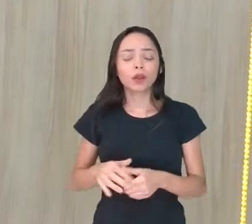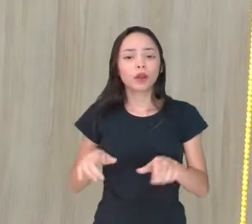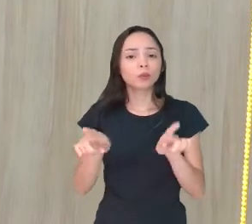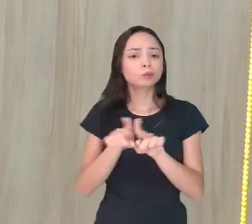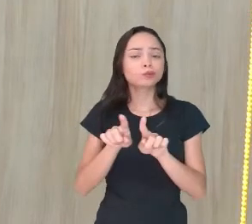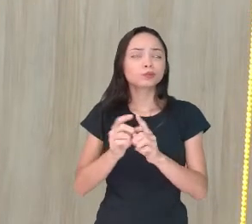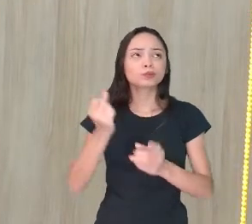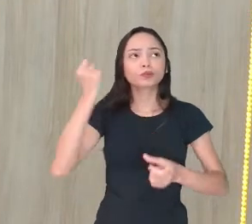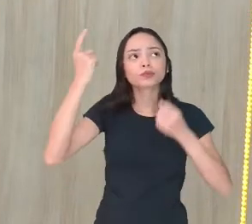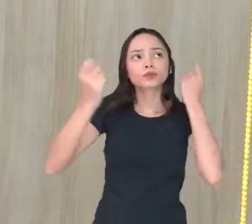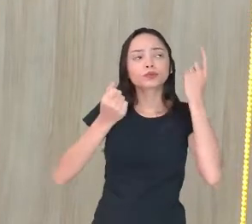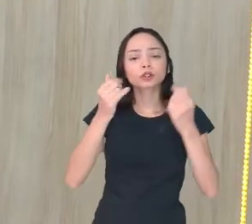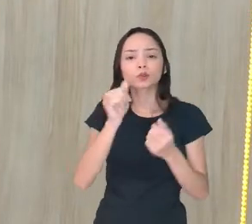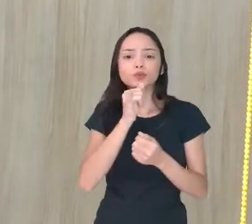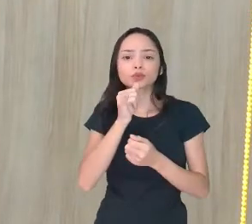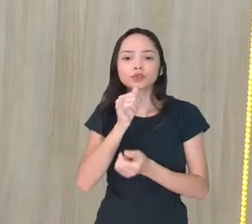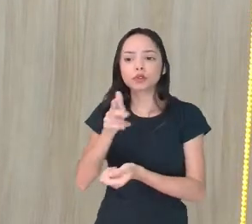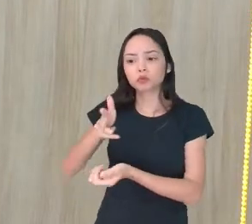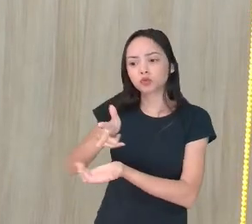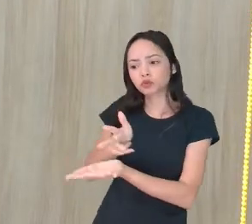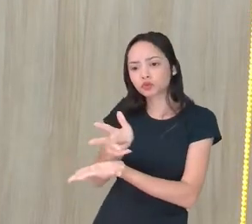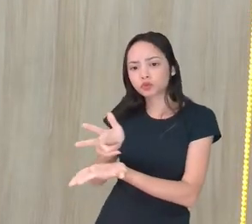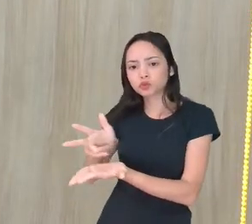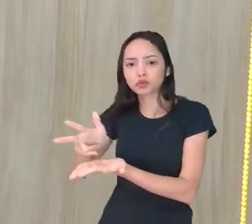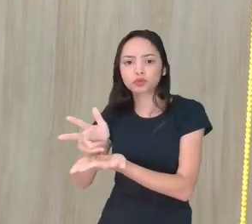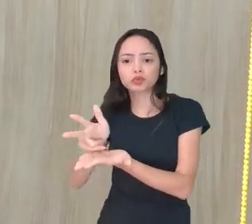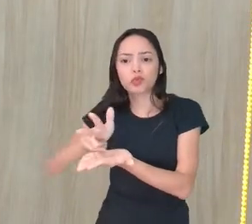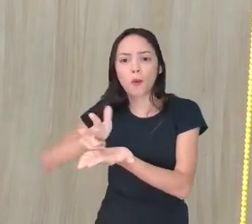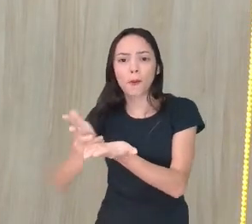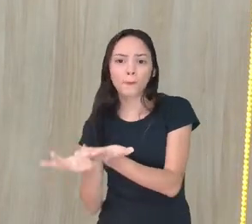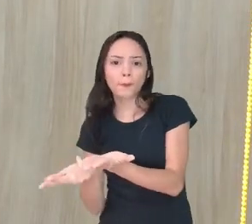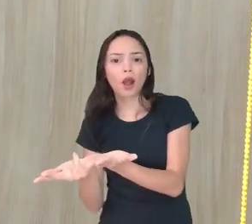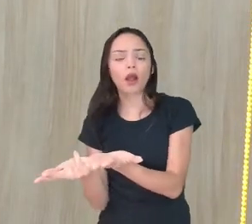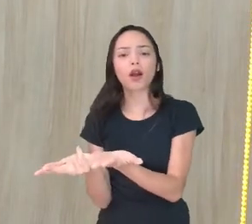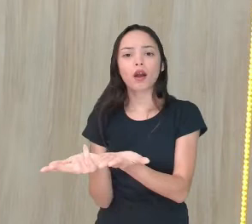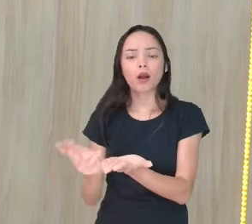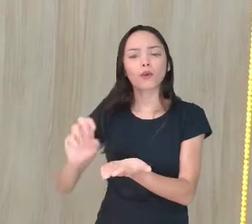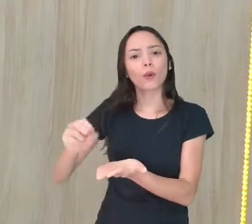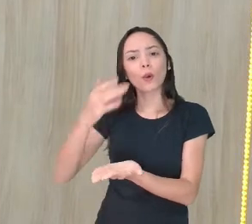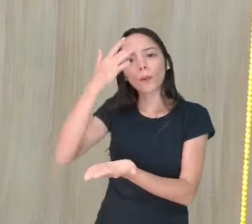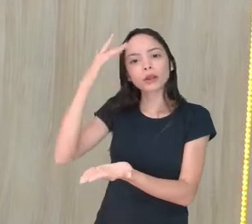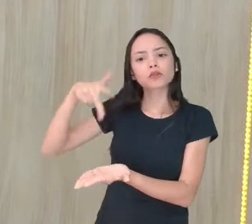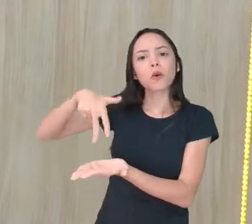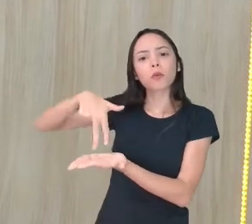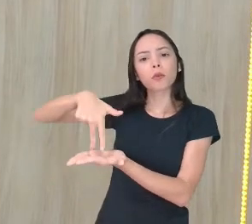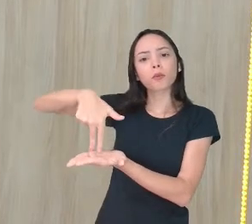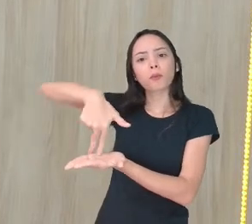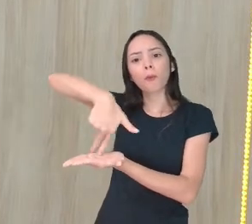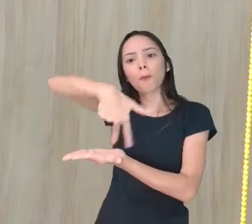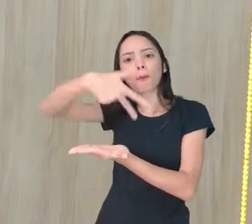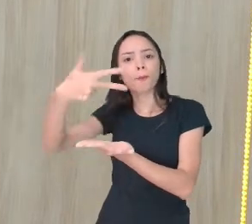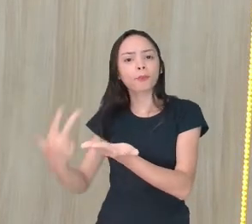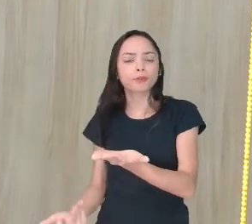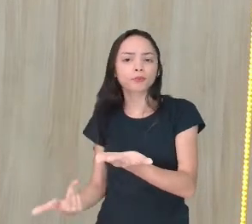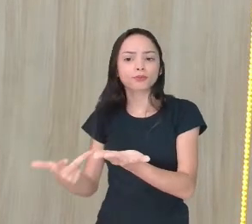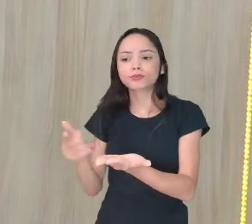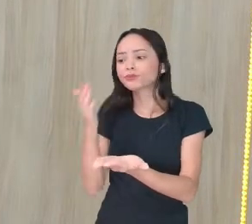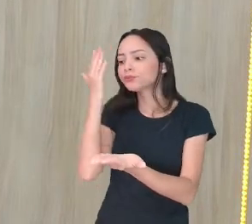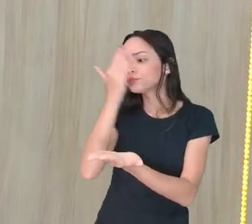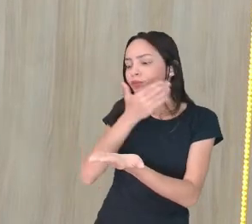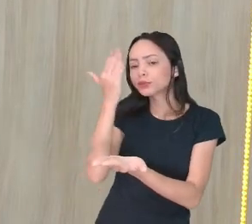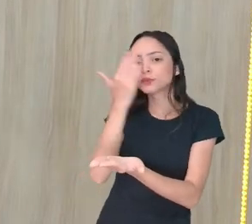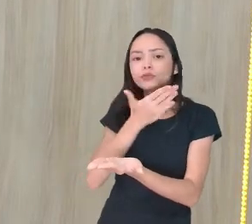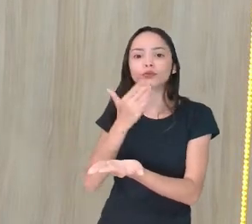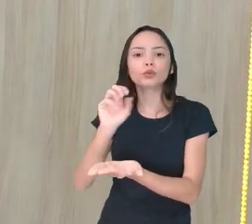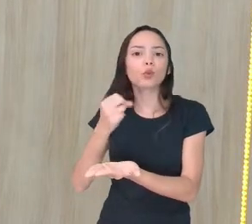vezes um camarada de moto, alguém de bicicleta, às vezes até alguém andando mesmo, que passou ali, não viu, não teve